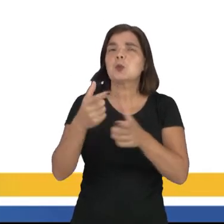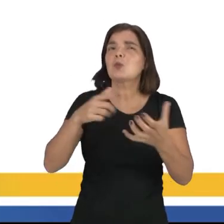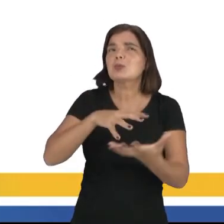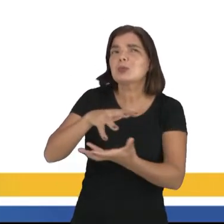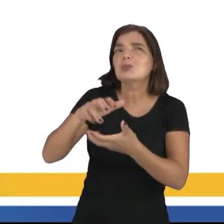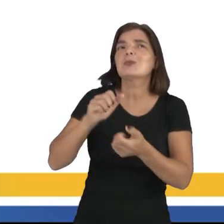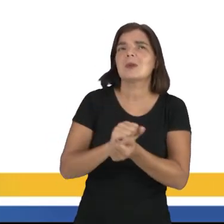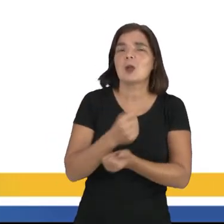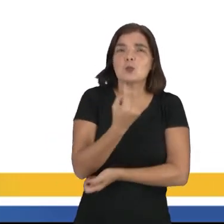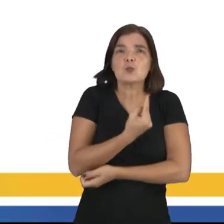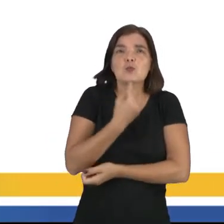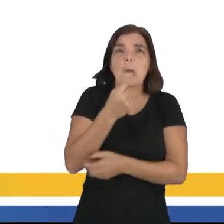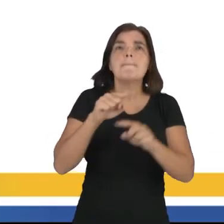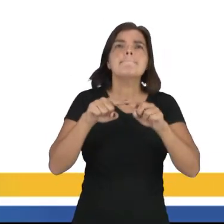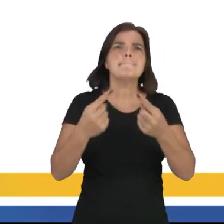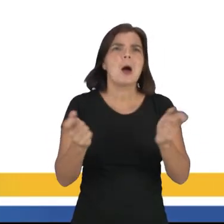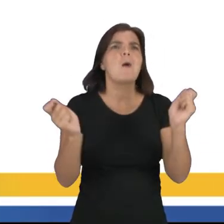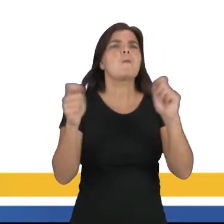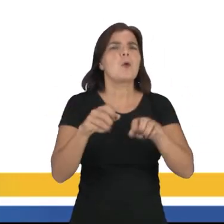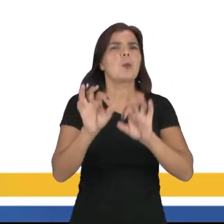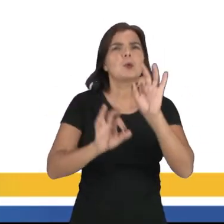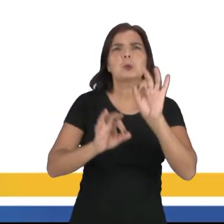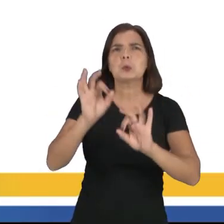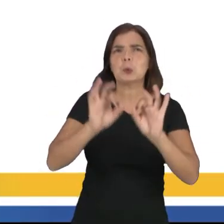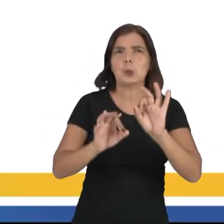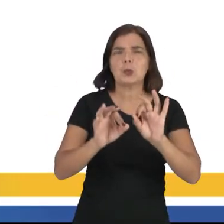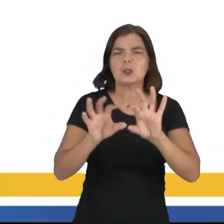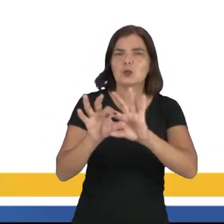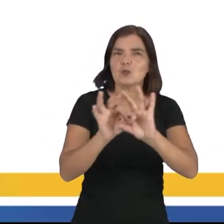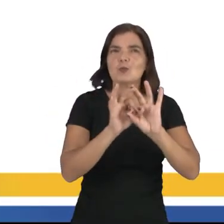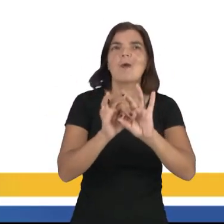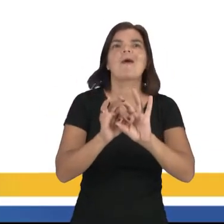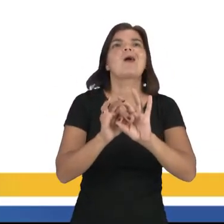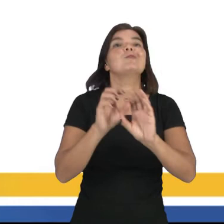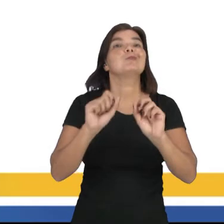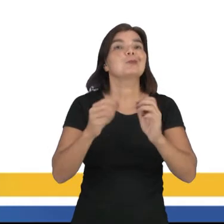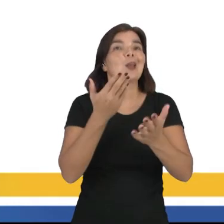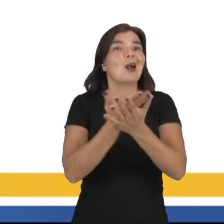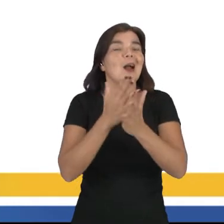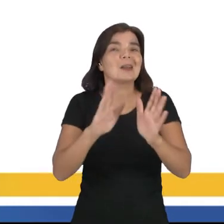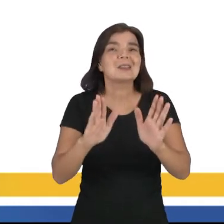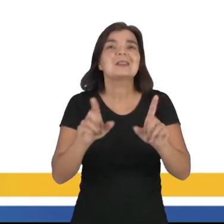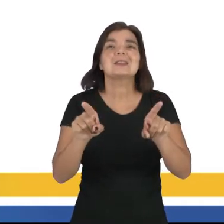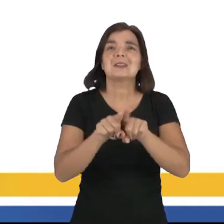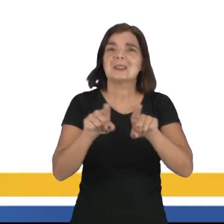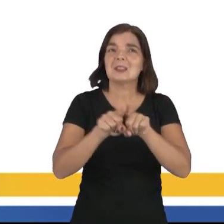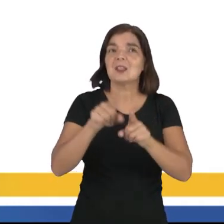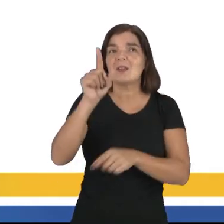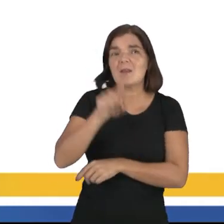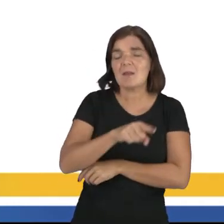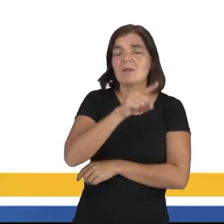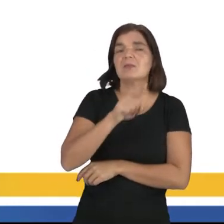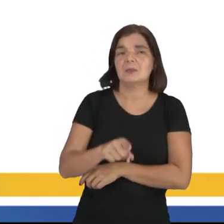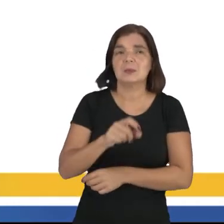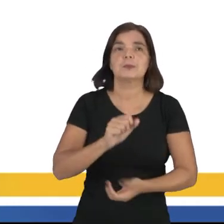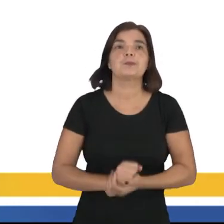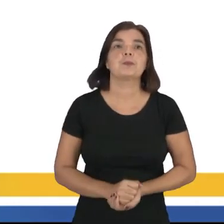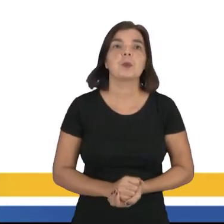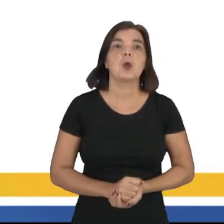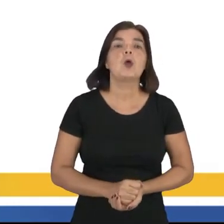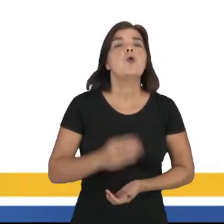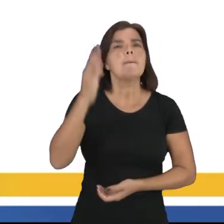em micro-universos isolados, mas por não formar um todo coerente, acabam antagonizando-se